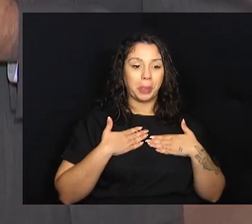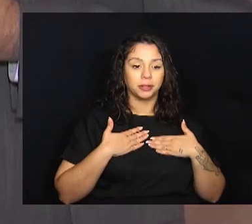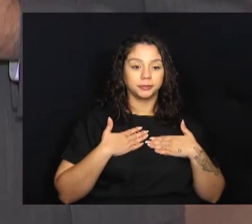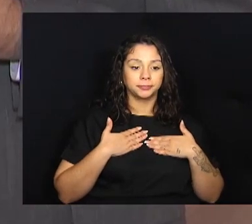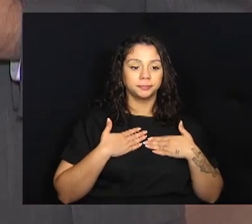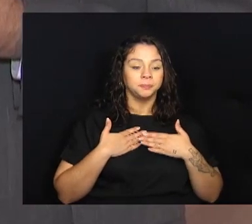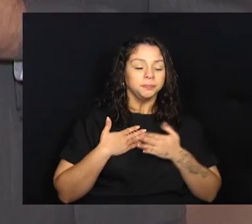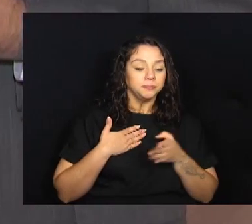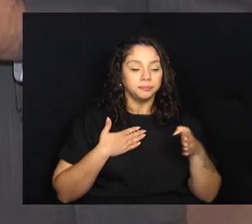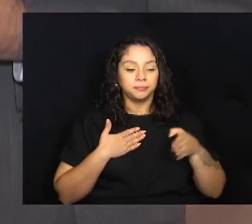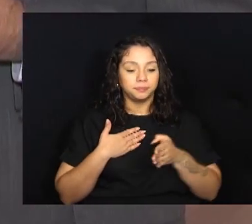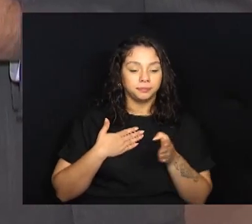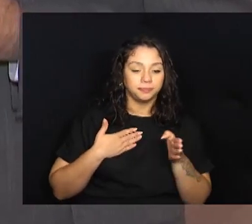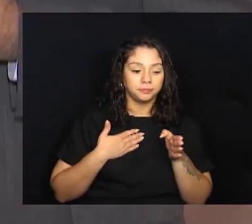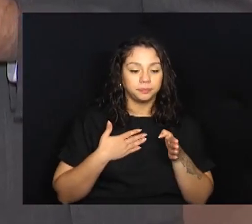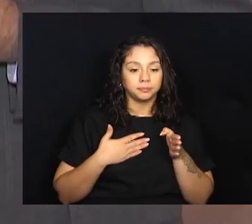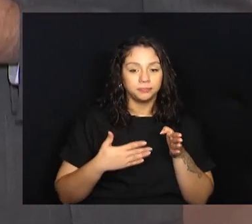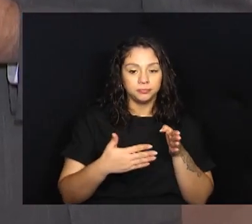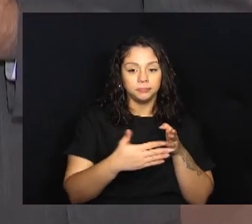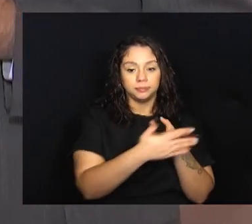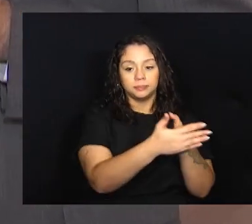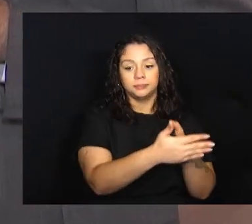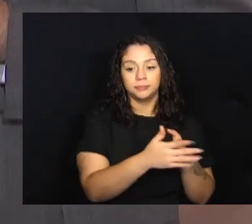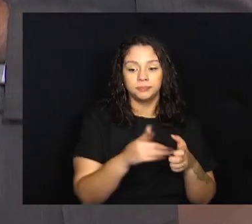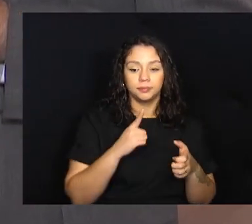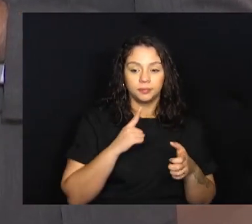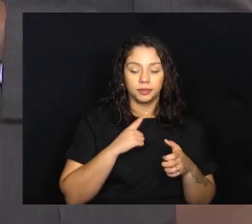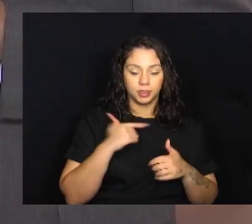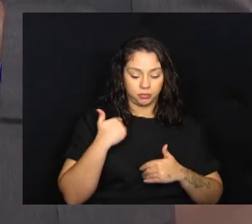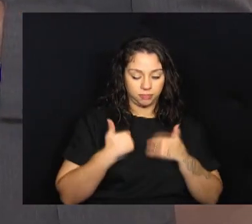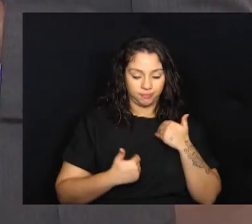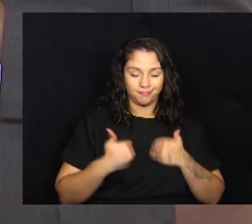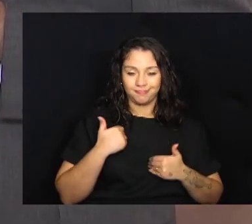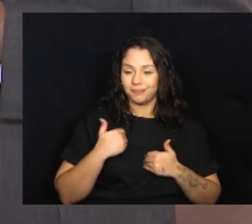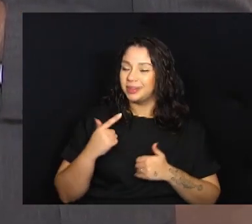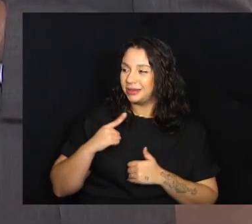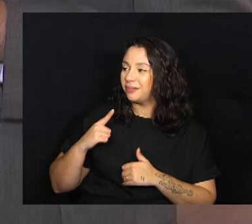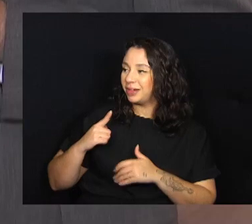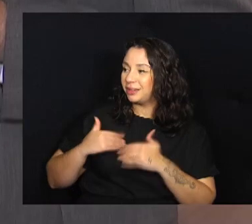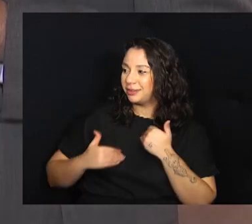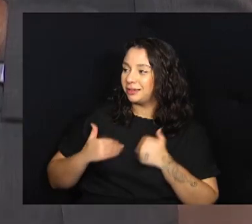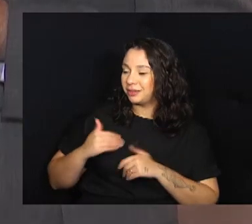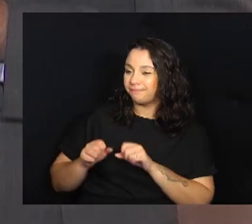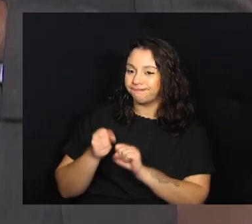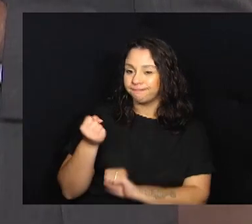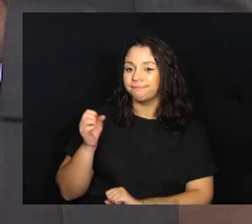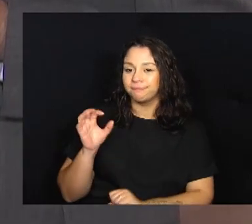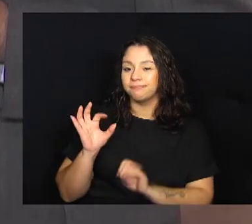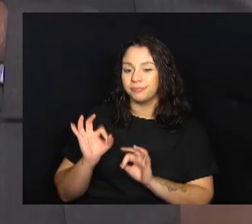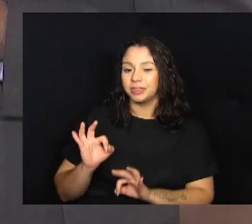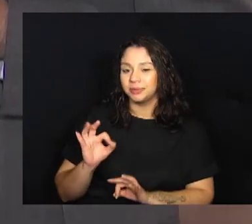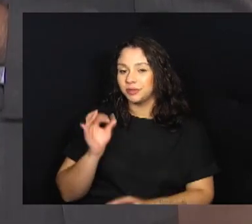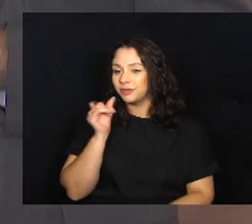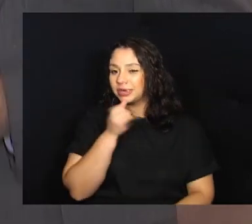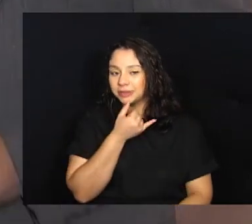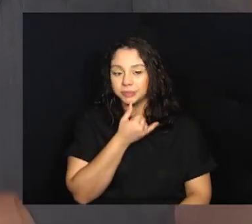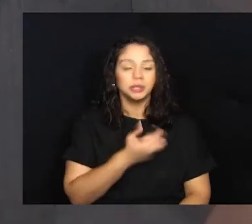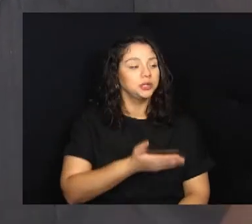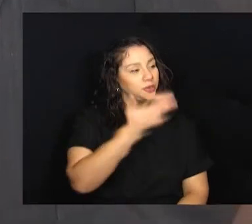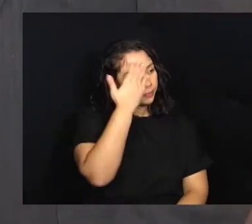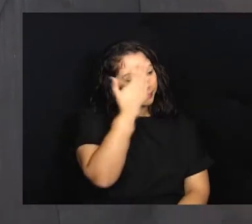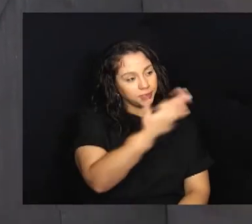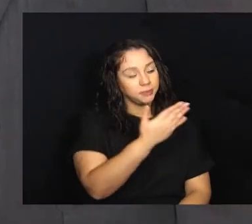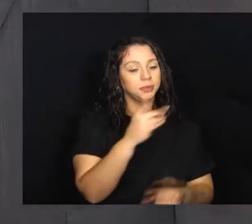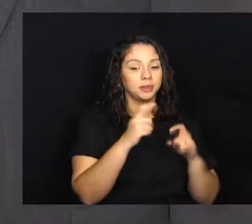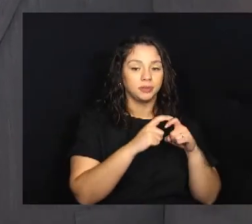ali na hora do acidente. Você vai sofrer lesão nos diferentes segmentos corpóreos. Infelizmente, tá bom? Muito obrigada, doutor. Obrigado a